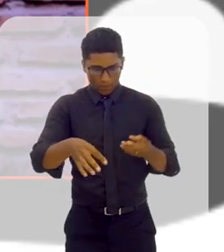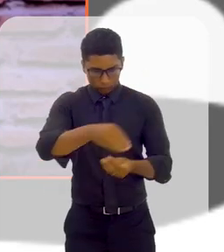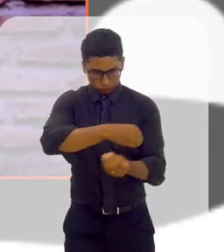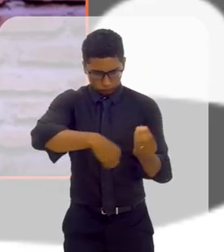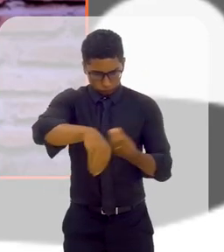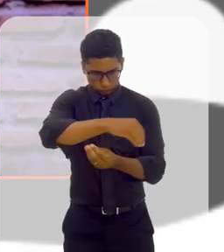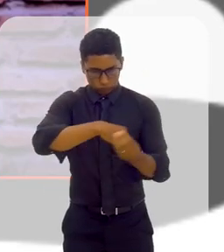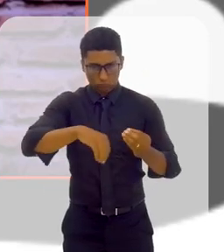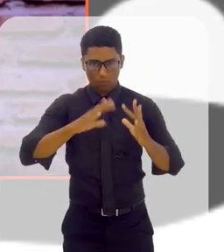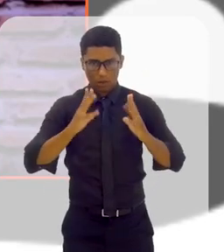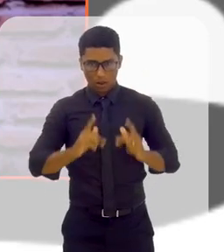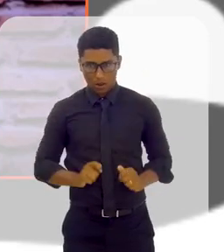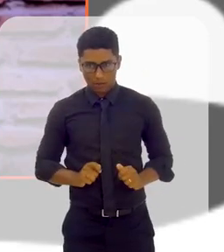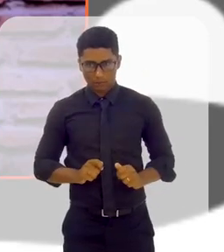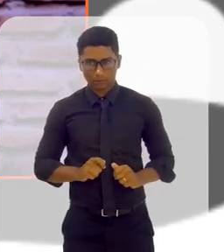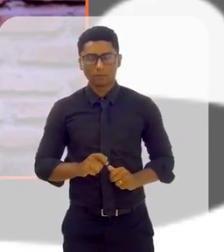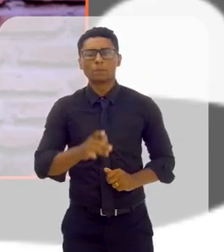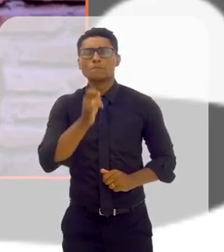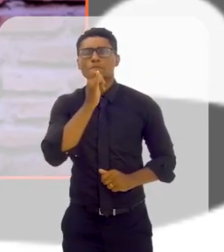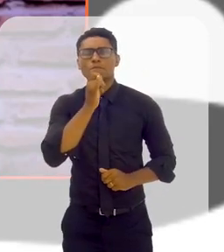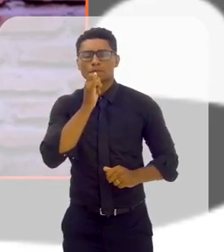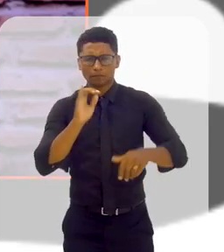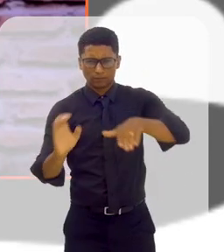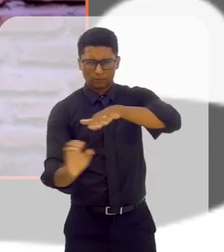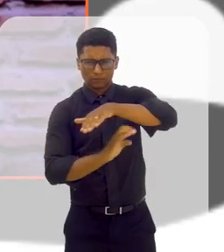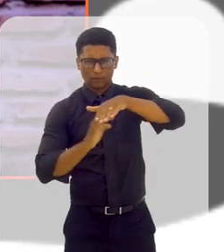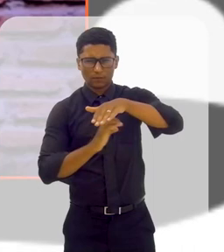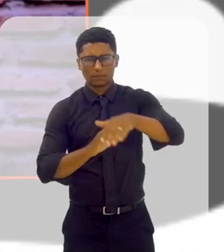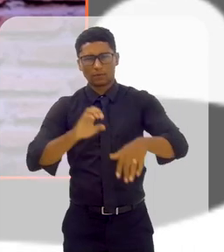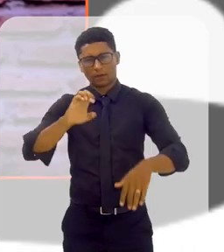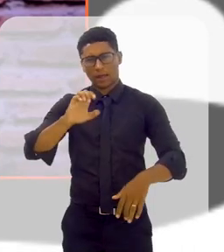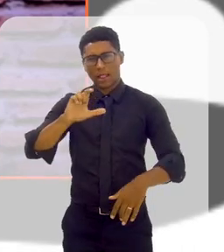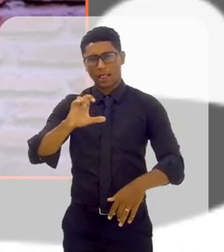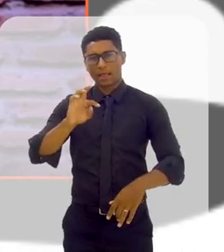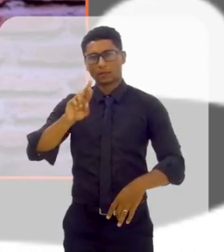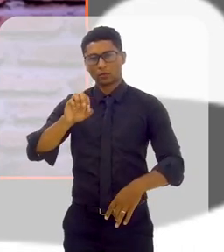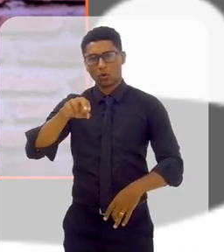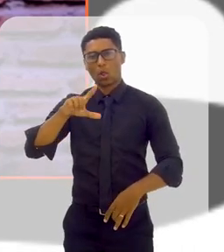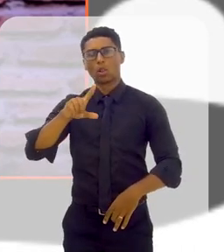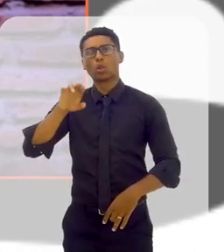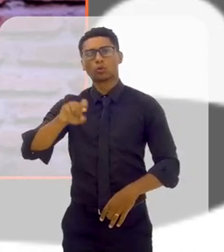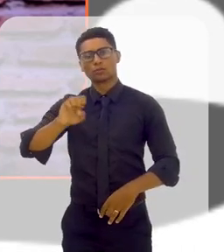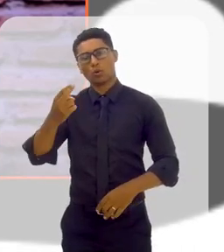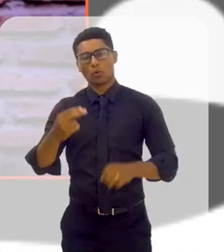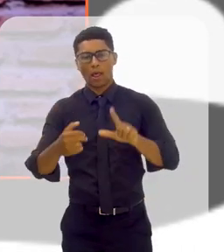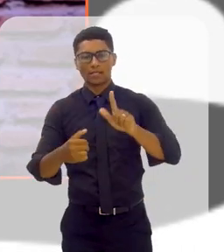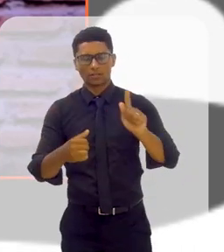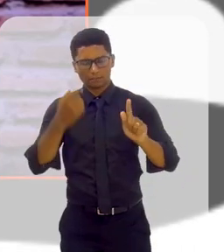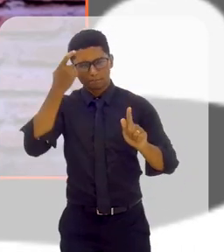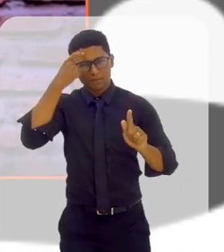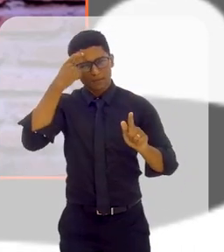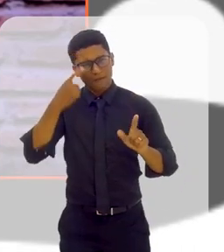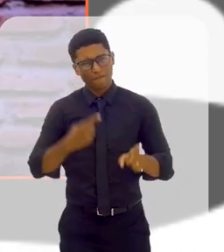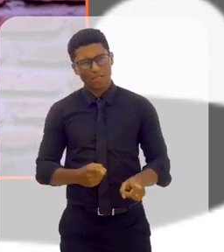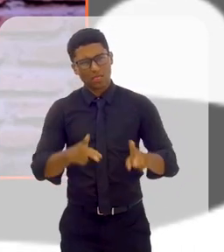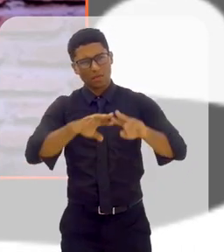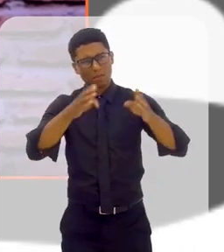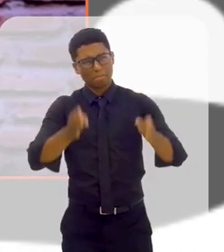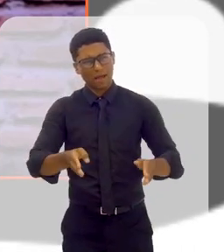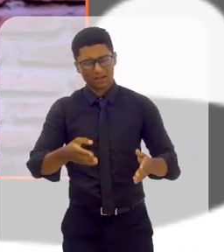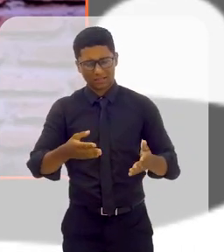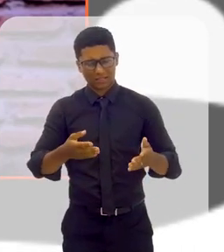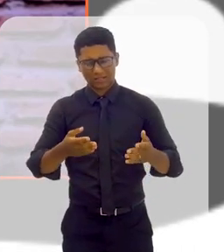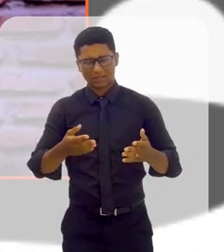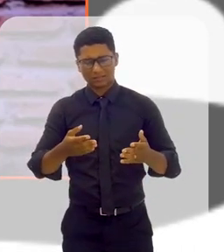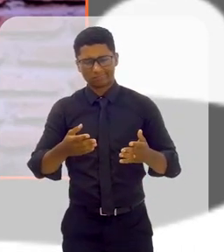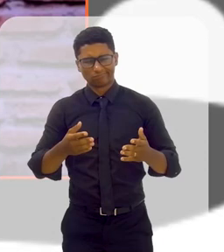ao grupo Electrolux LG da vida iria imaginar que eles iriam deixar de vender máquina de lavar porque a fabricante de sabão estava